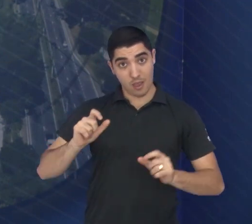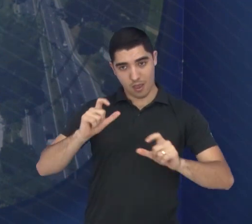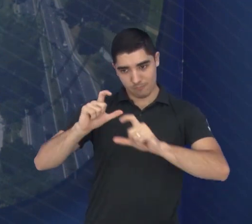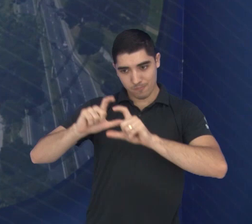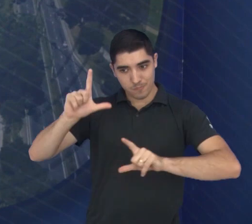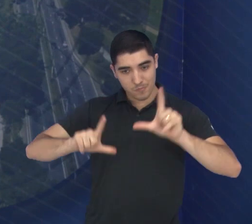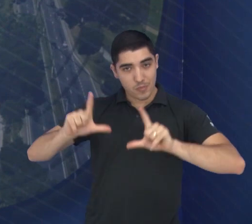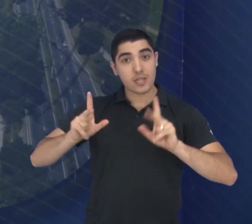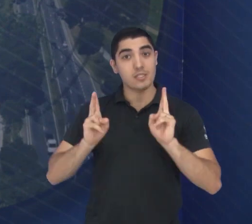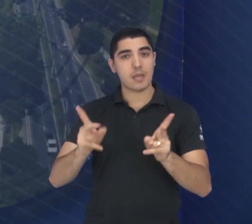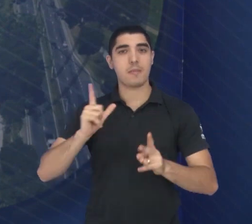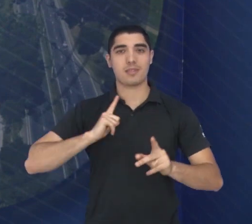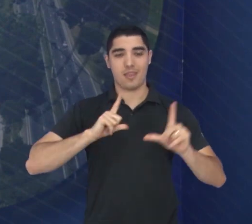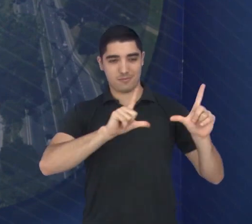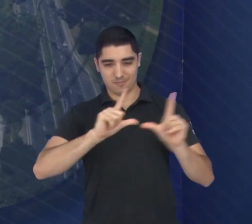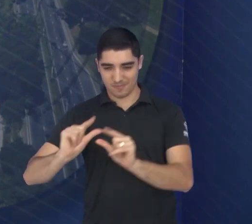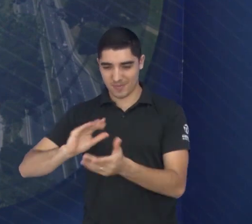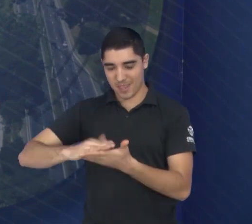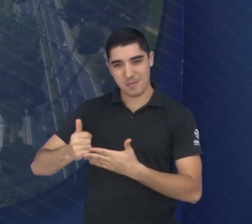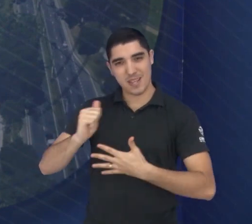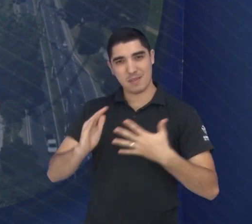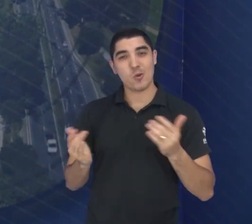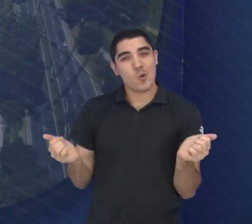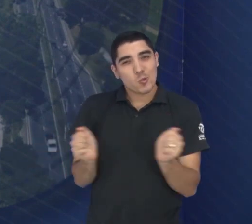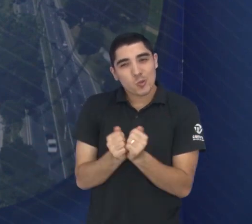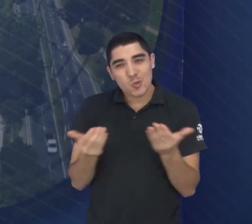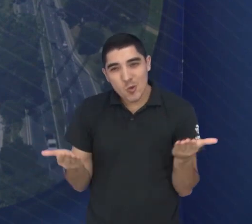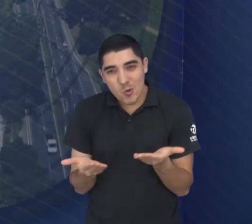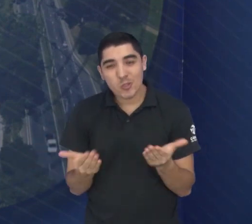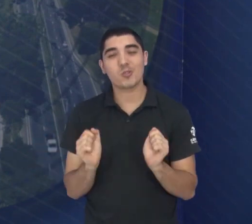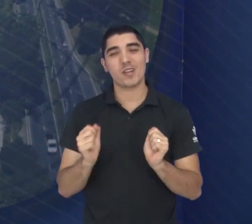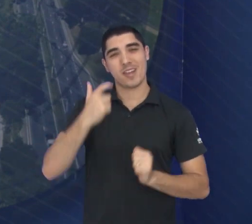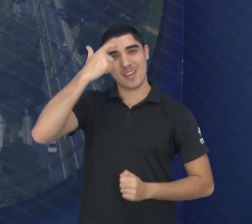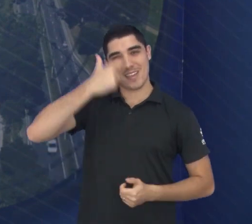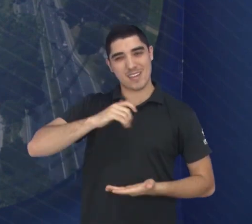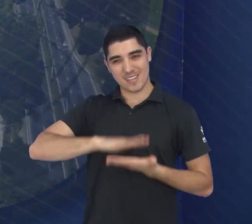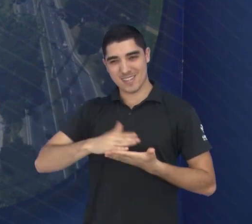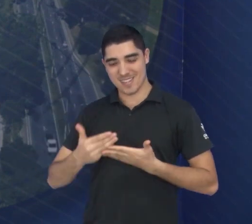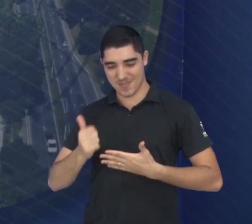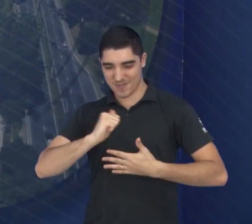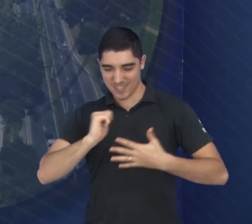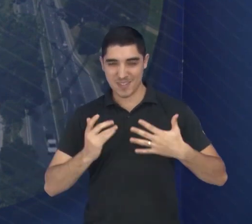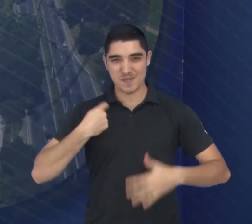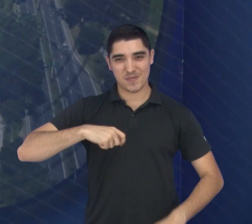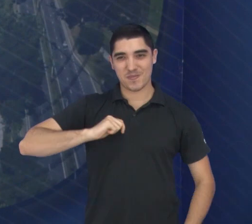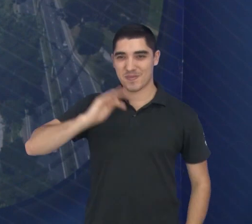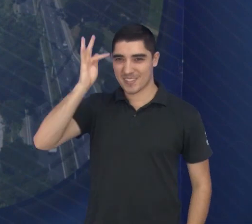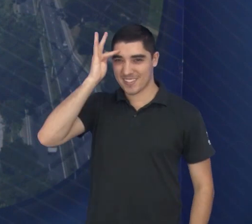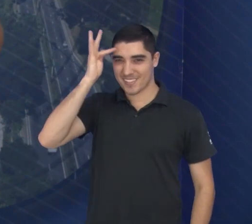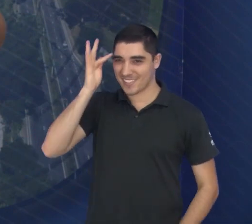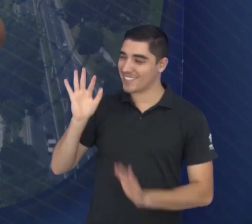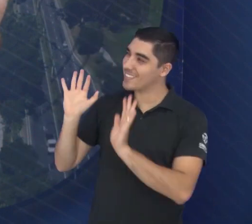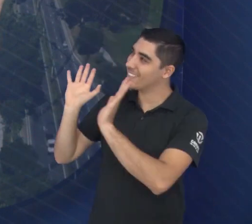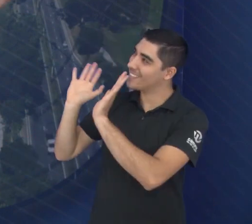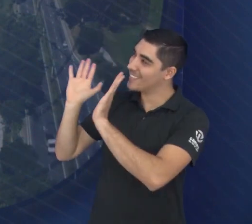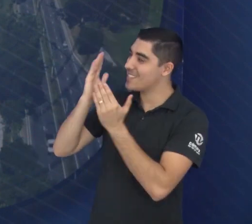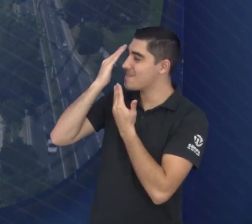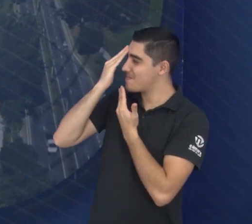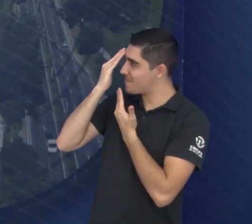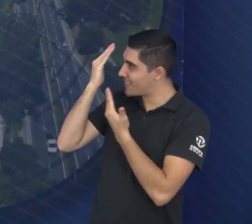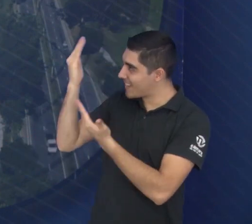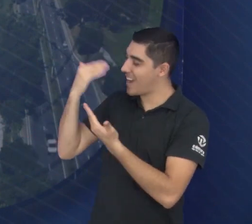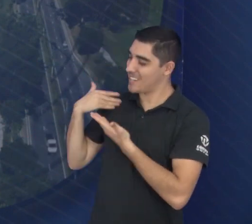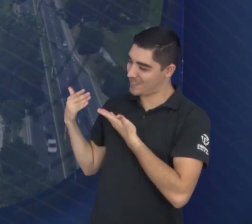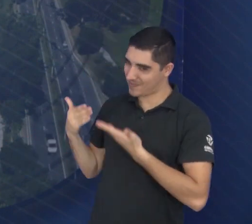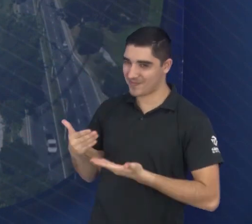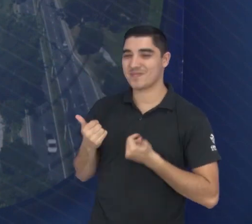é traduzida em Libras e quem está com a gente mais uma vez é o nosso parceiro Luiz Fernando. Seja muito bem-vindo,